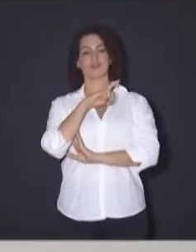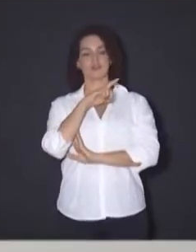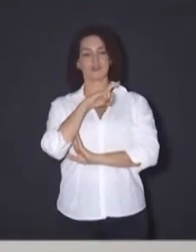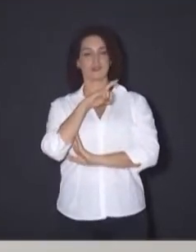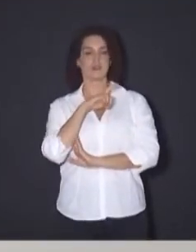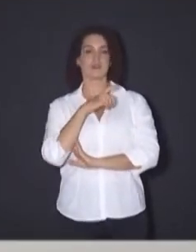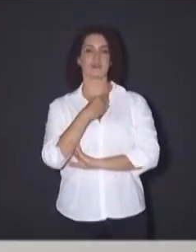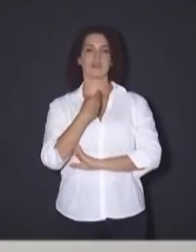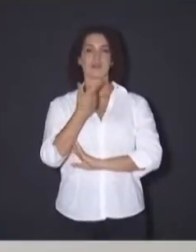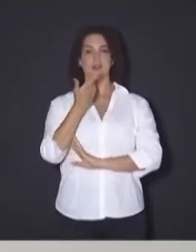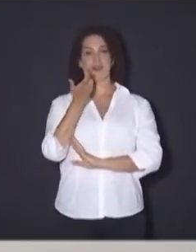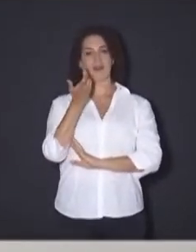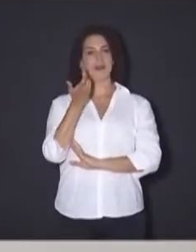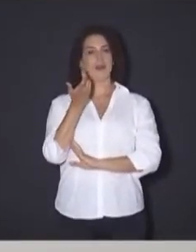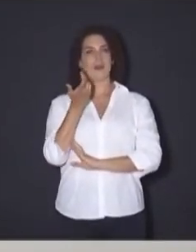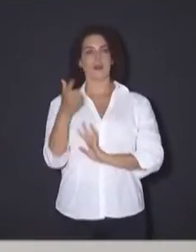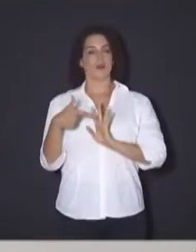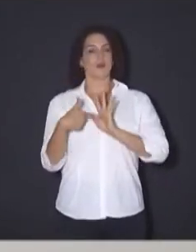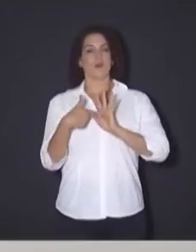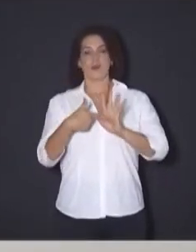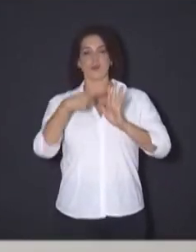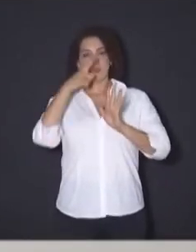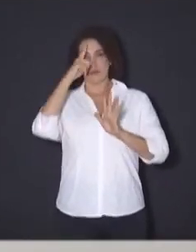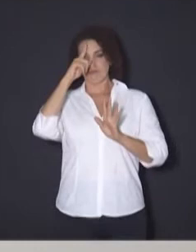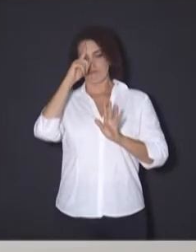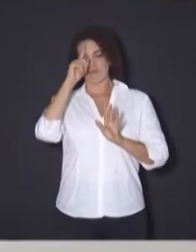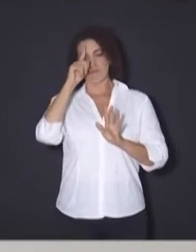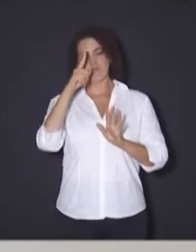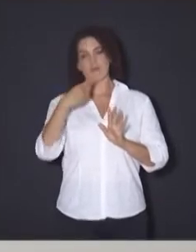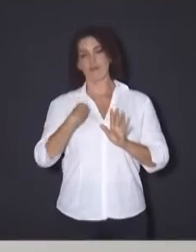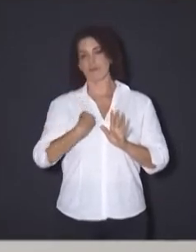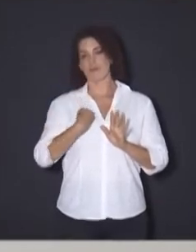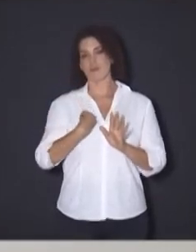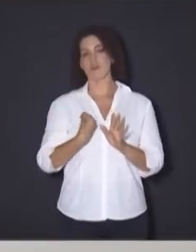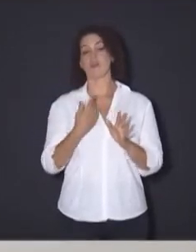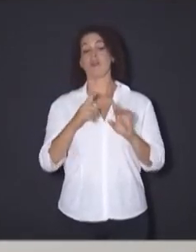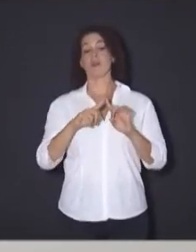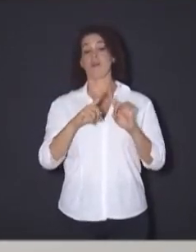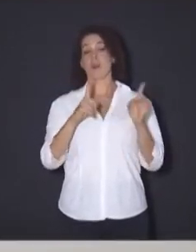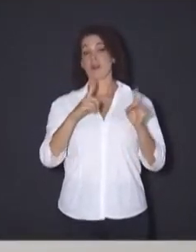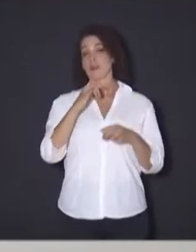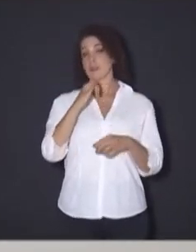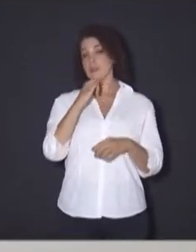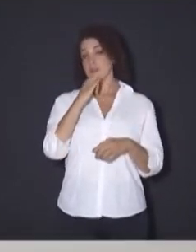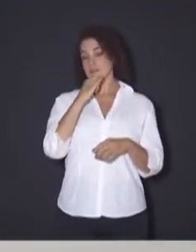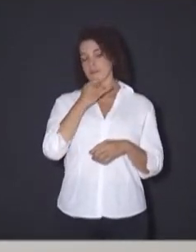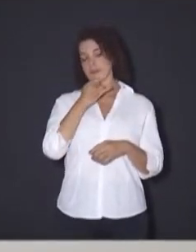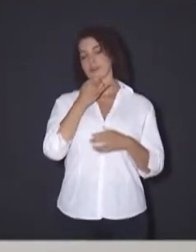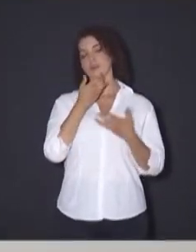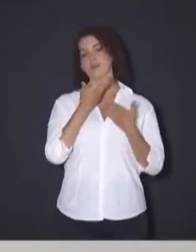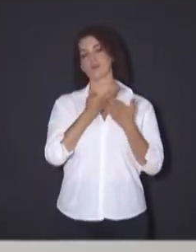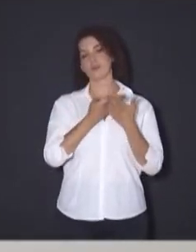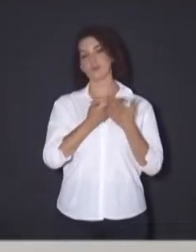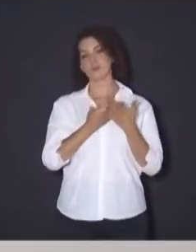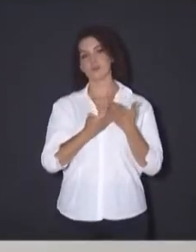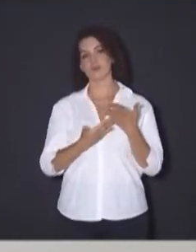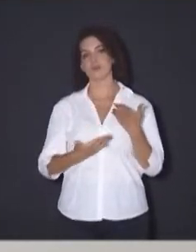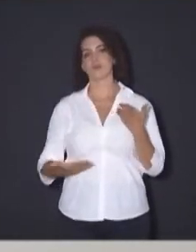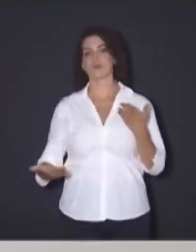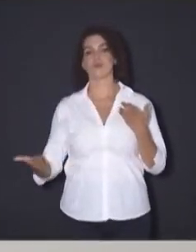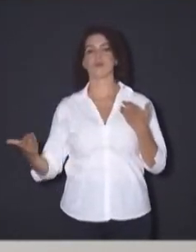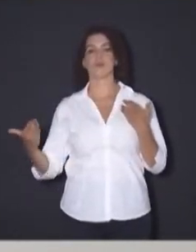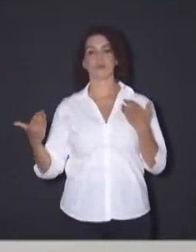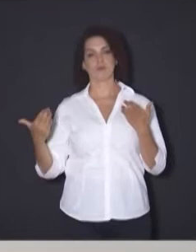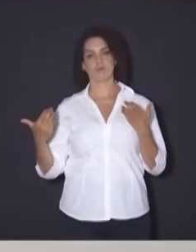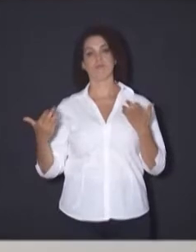dia ué e que está infelizmente se perdendo e isso é